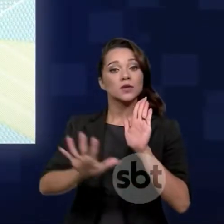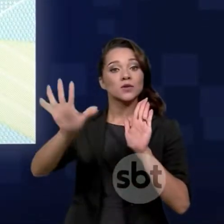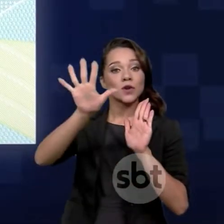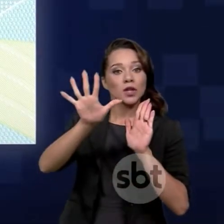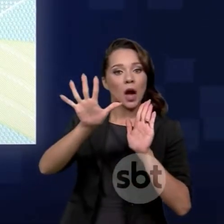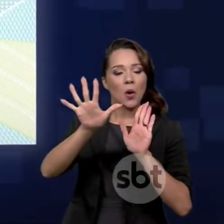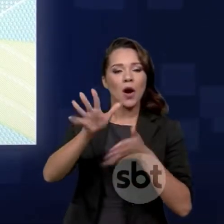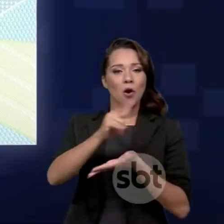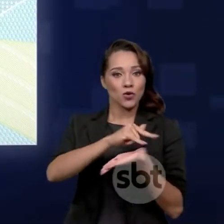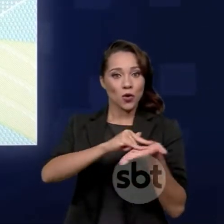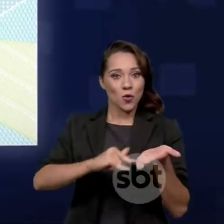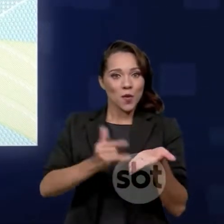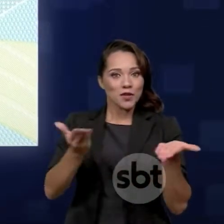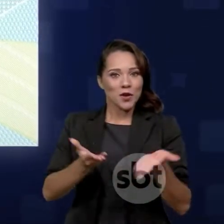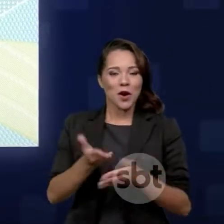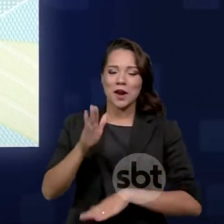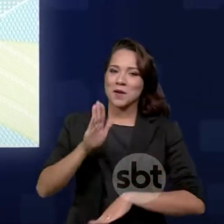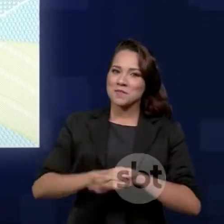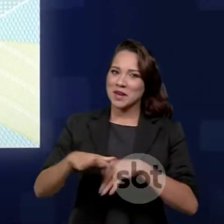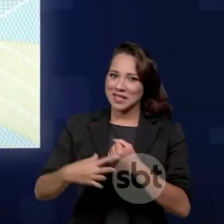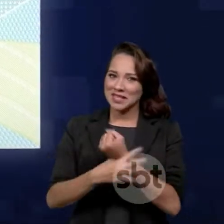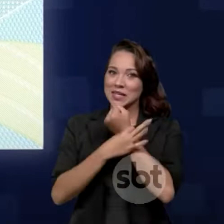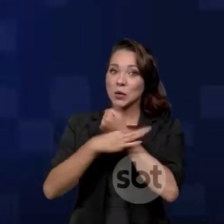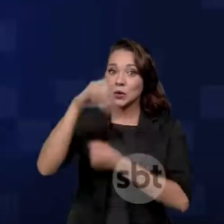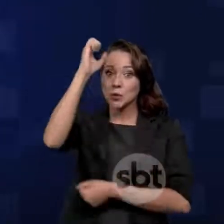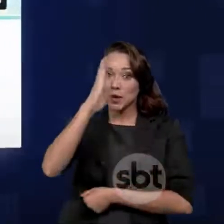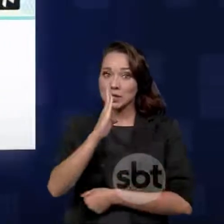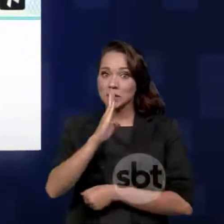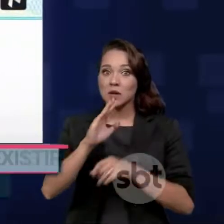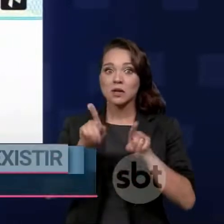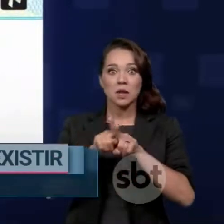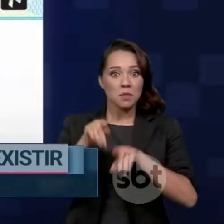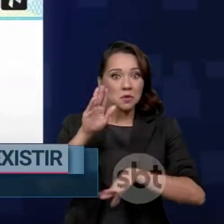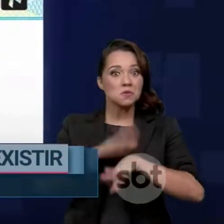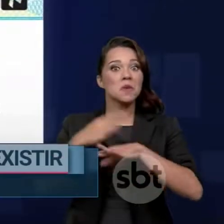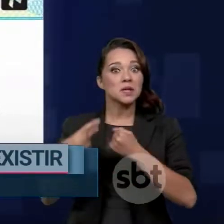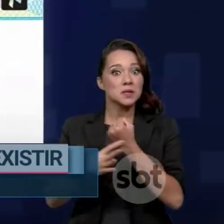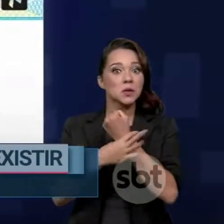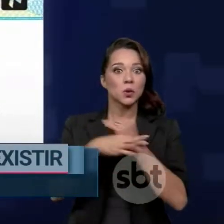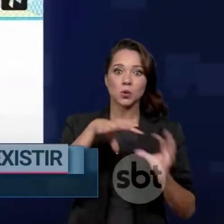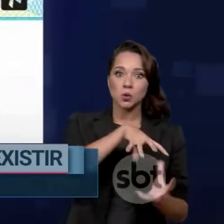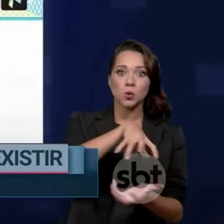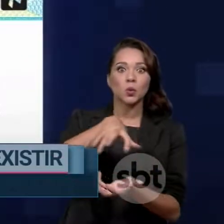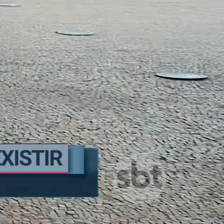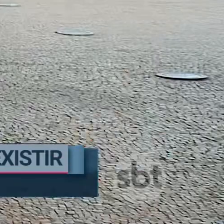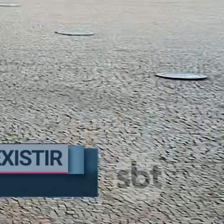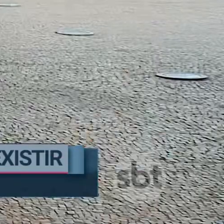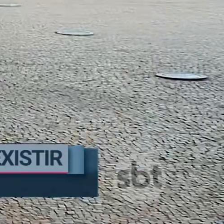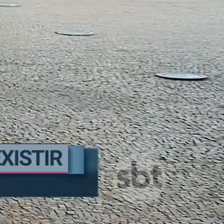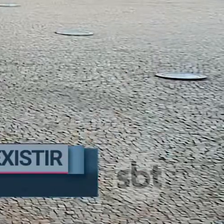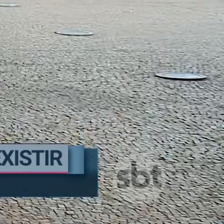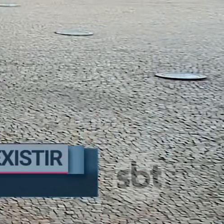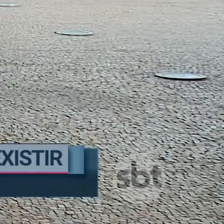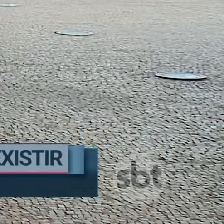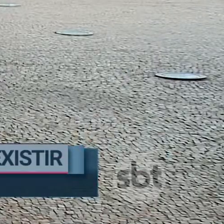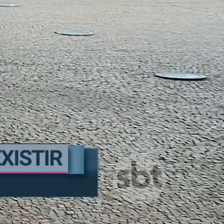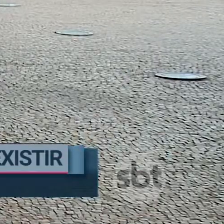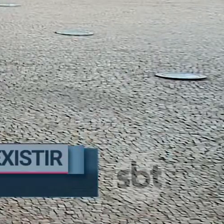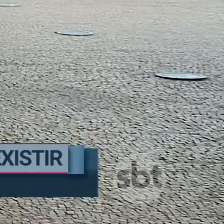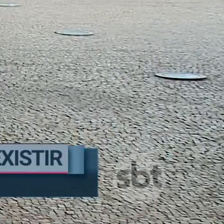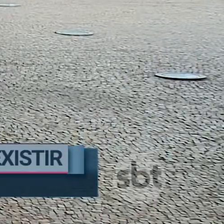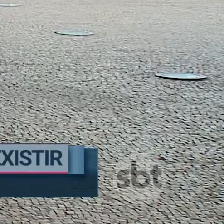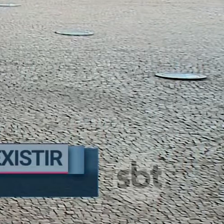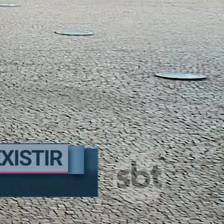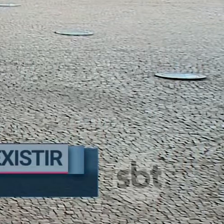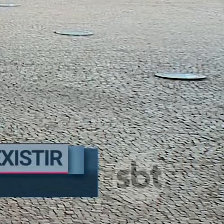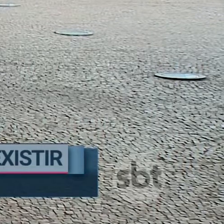identidade. Ela tem uma cara um pouco diferente, como você pode ver, e vai usar como base o número do CPF. Mas na prática, o que isso muda